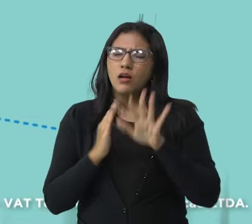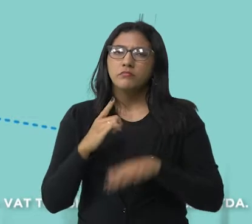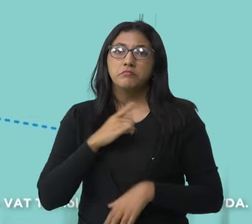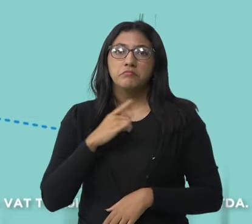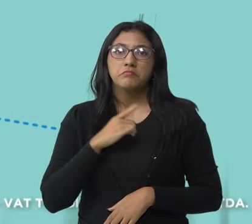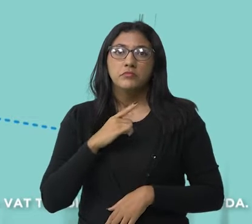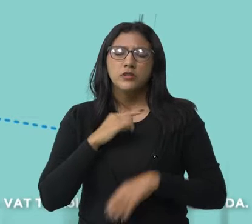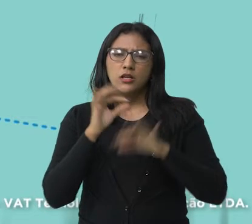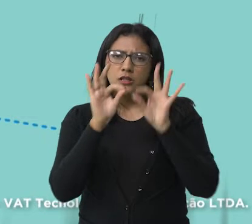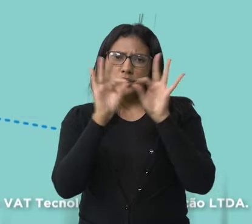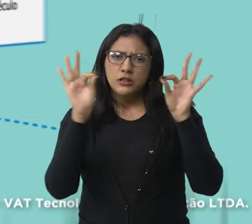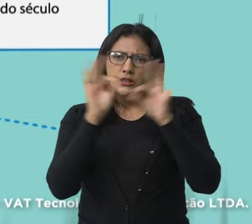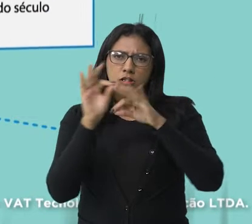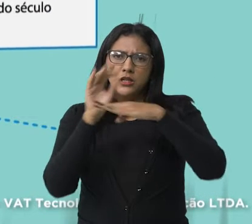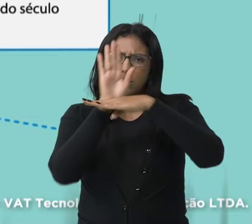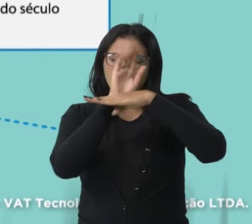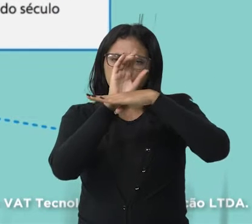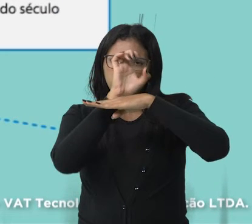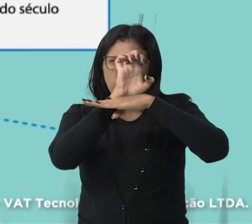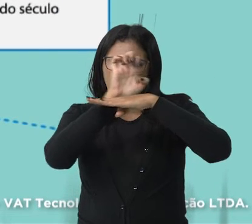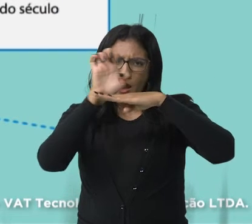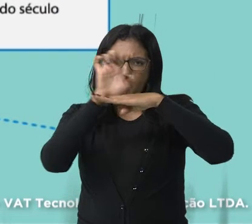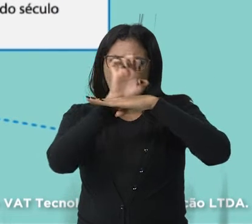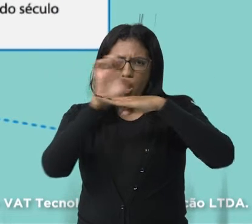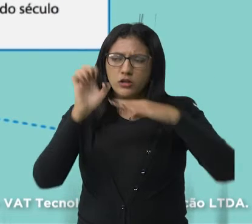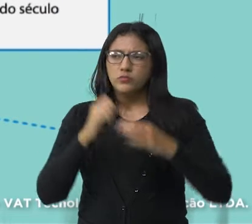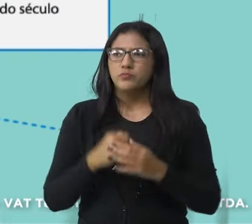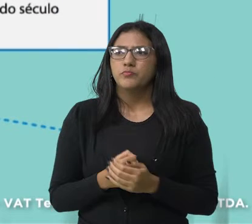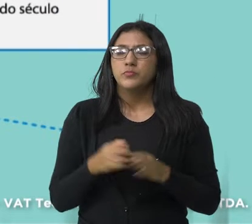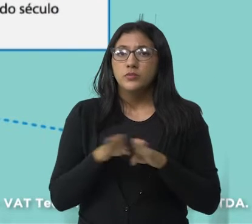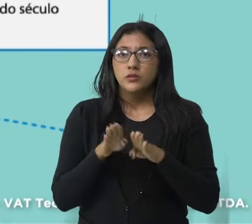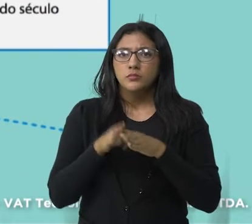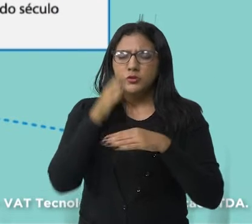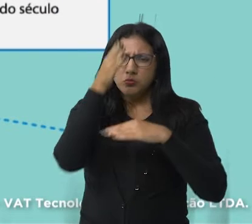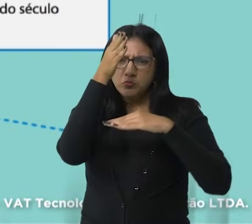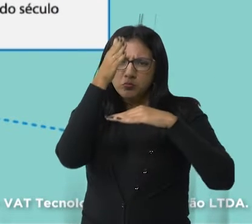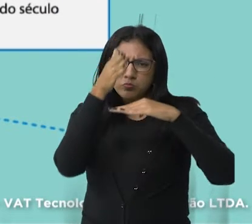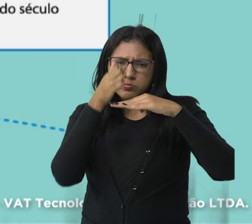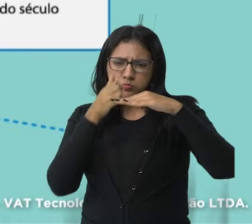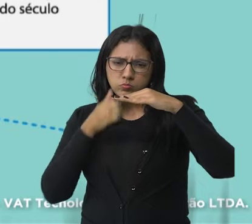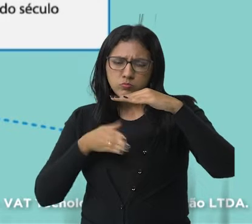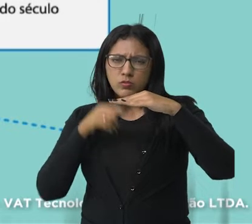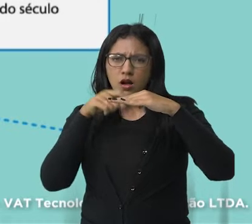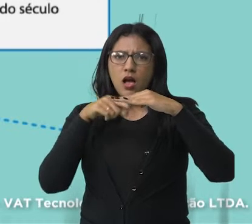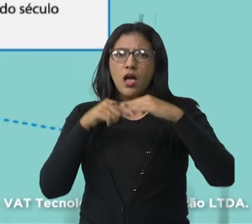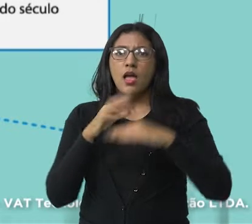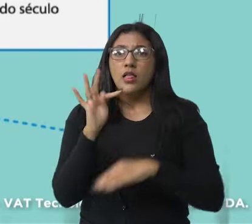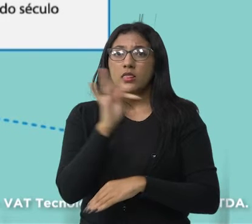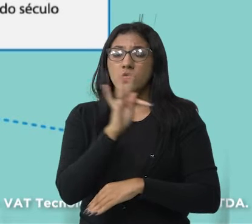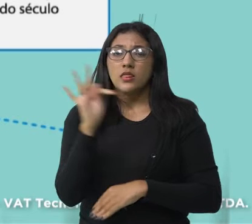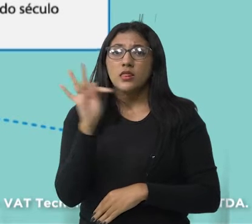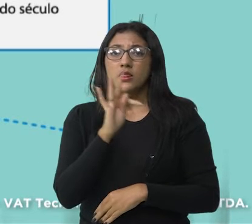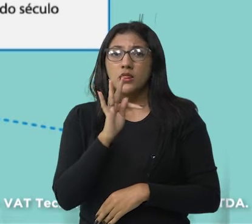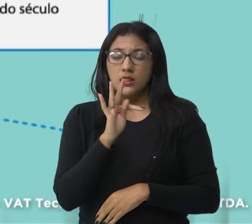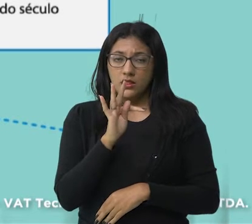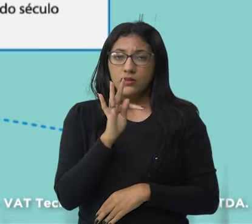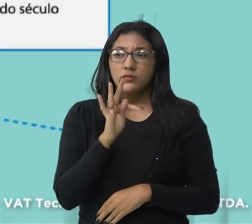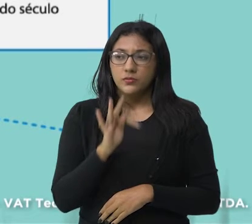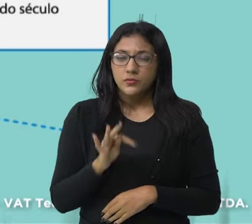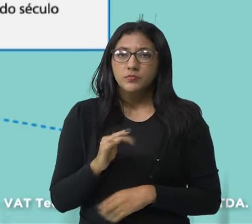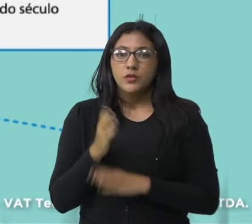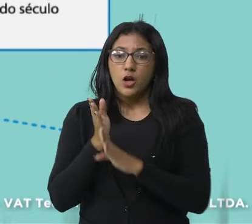Equador. Vamos ter aí o Tratado de Tordesilhas, que divide a parte que pertence a Portugal e que